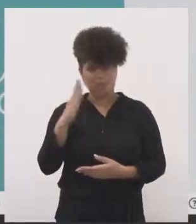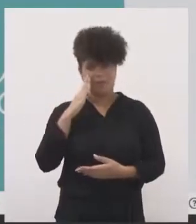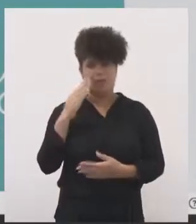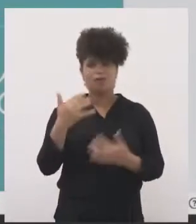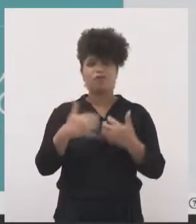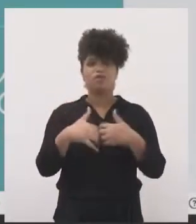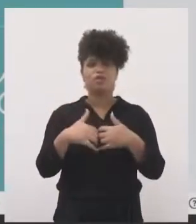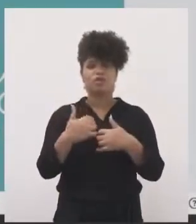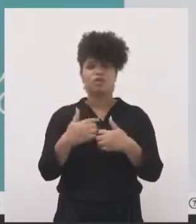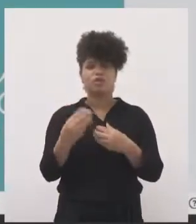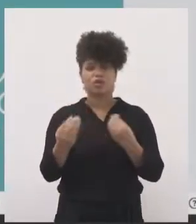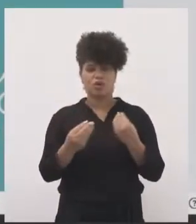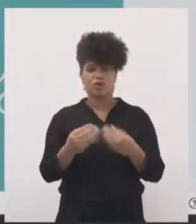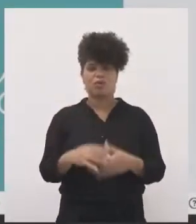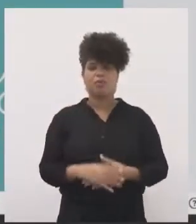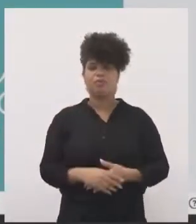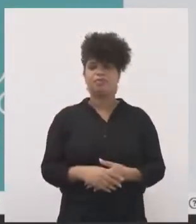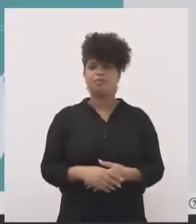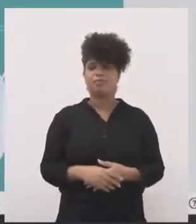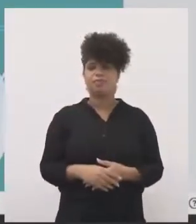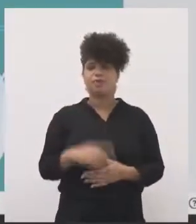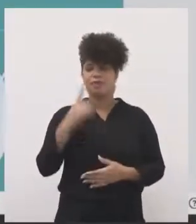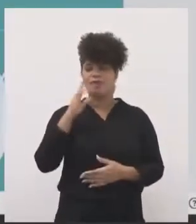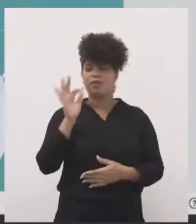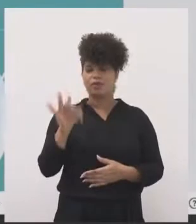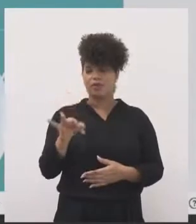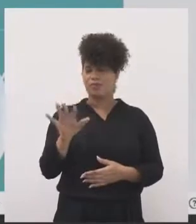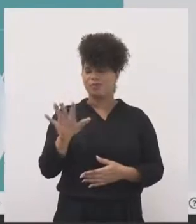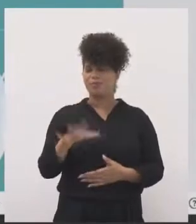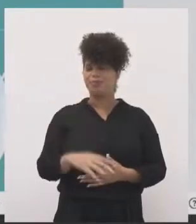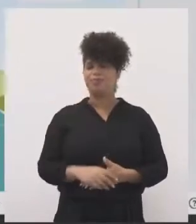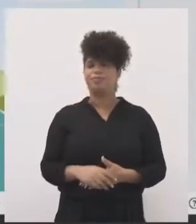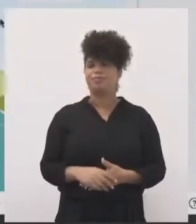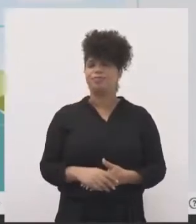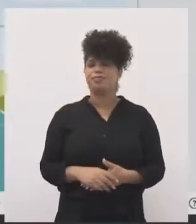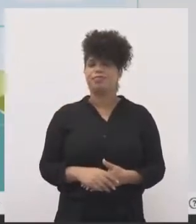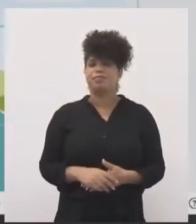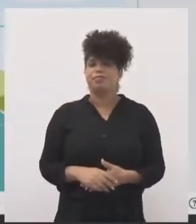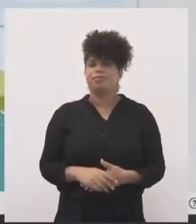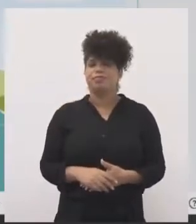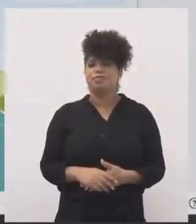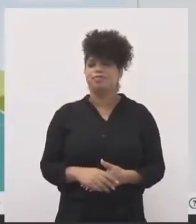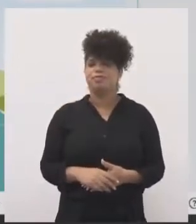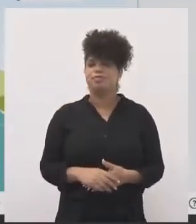funciona. Vou colocar aqui no final. Então, se eu inserir um quadro aqui no cantinho,